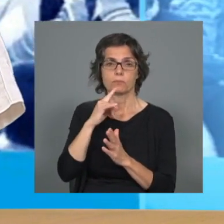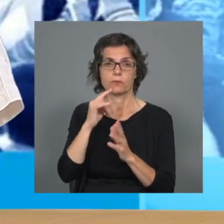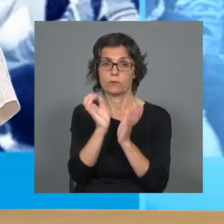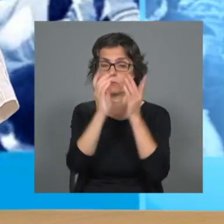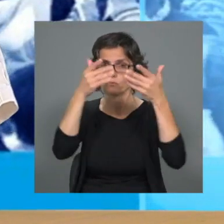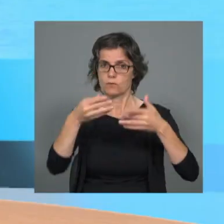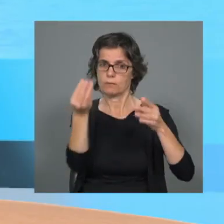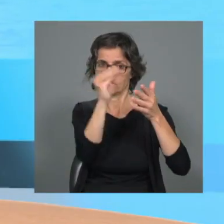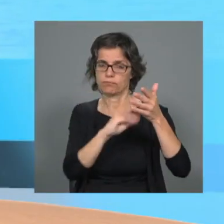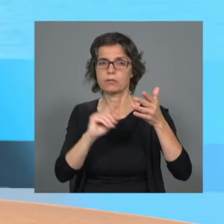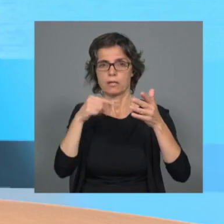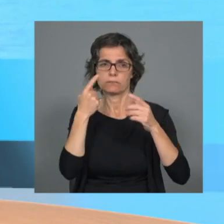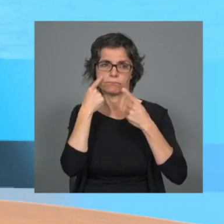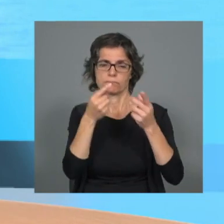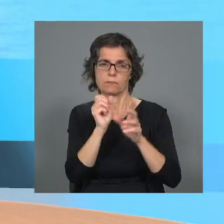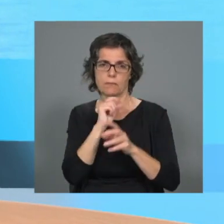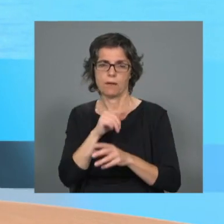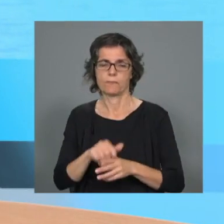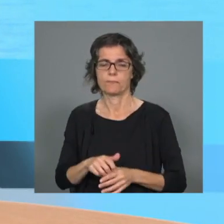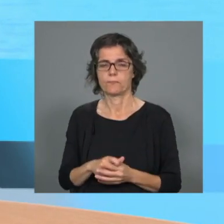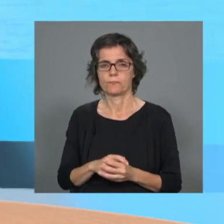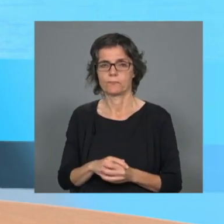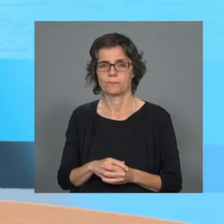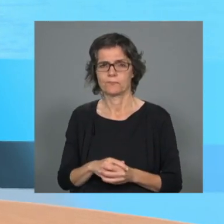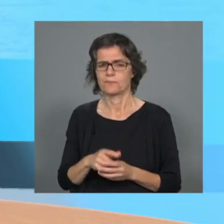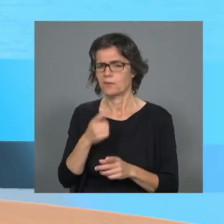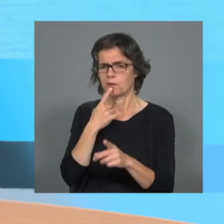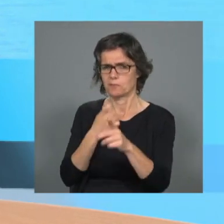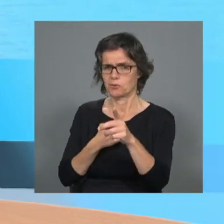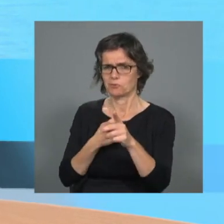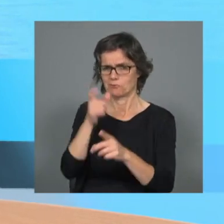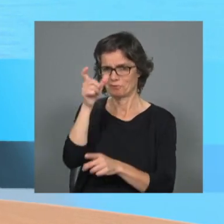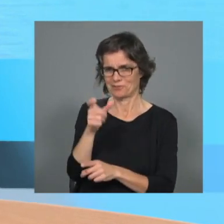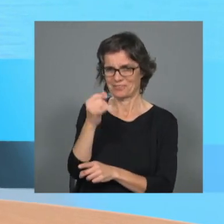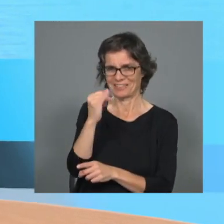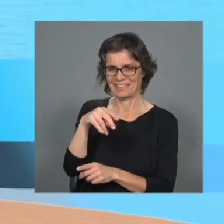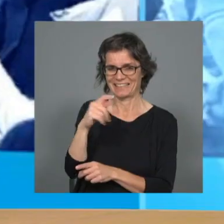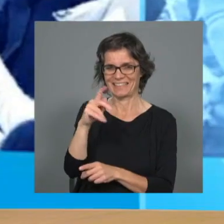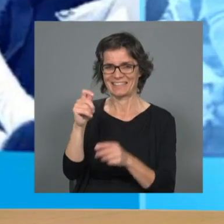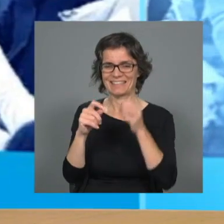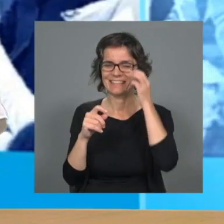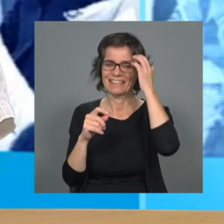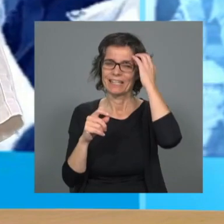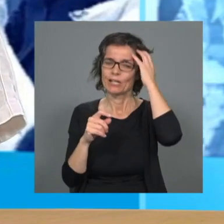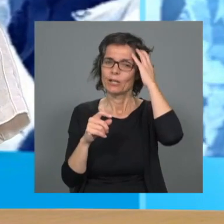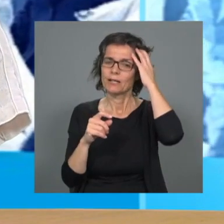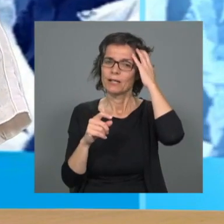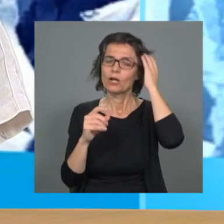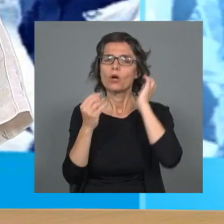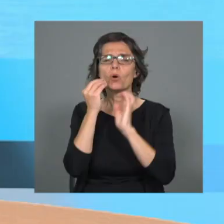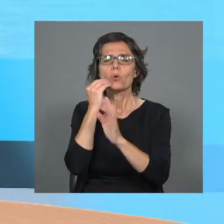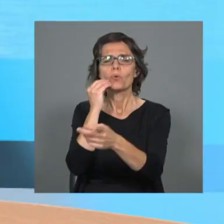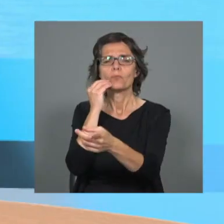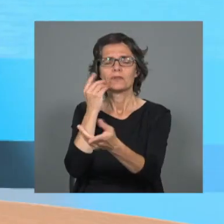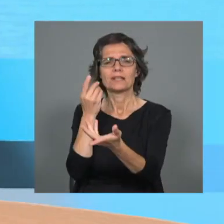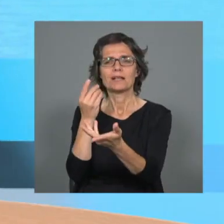site. E a Inês Didia, como é que um dia se viu envolvida neste dinamismo, neste itinerário de igreja que é as